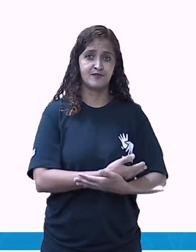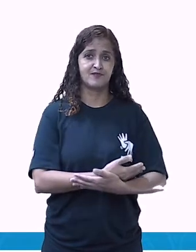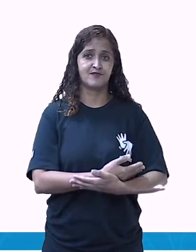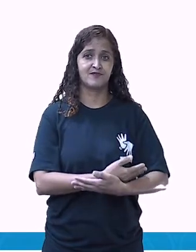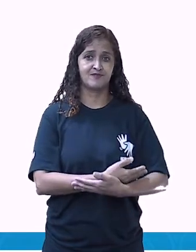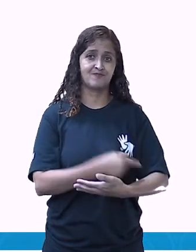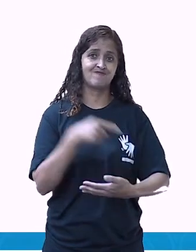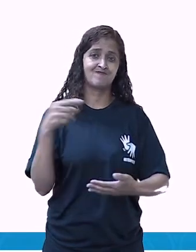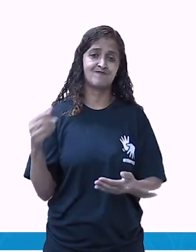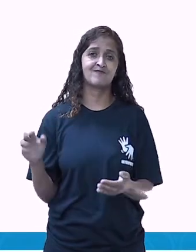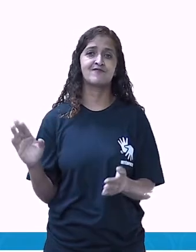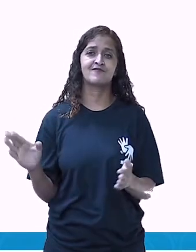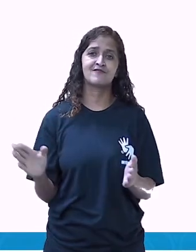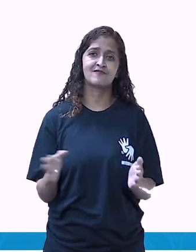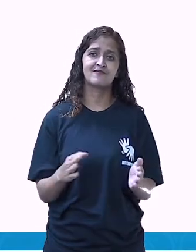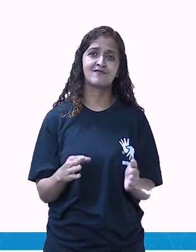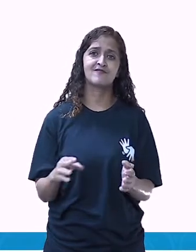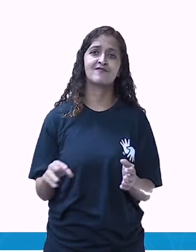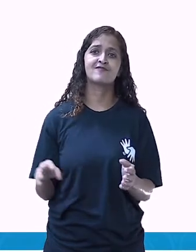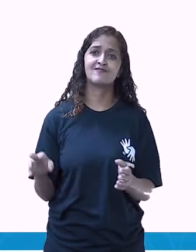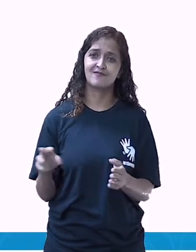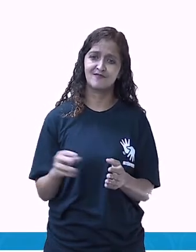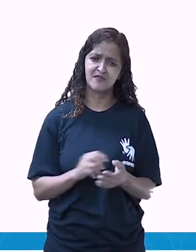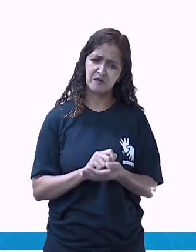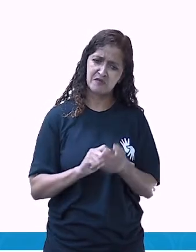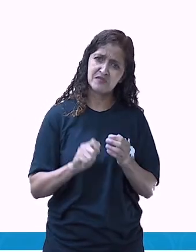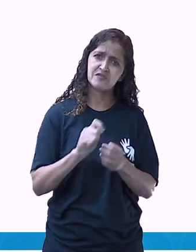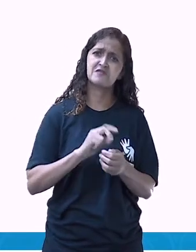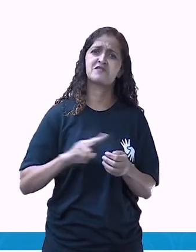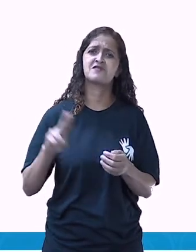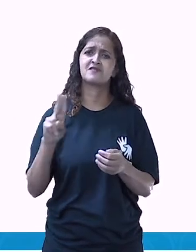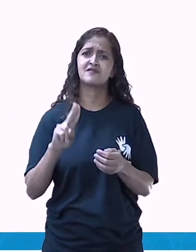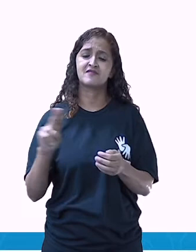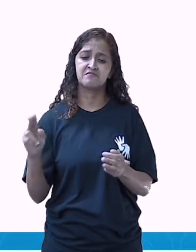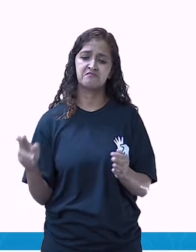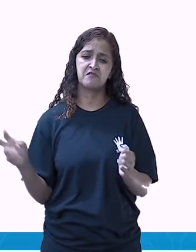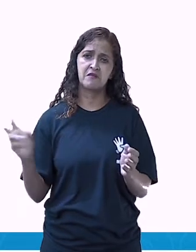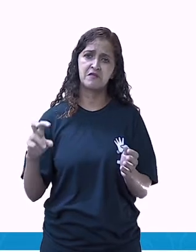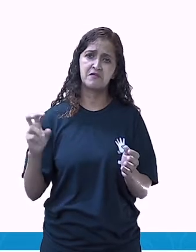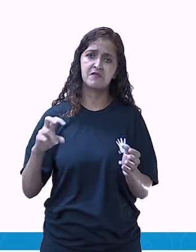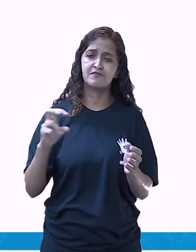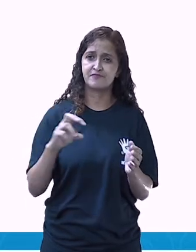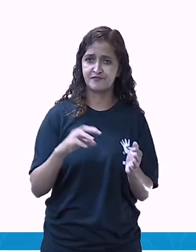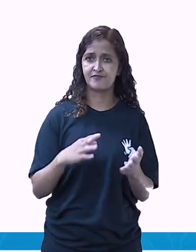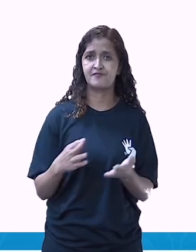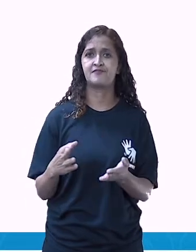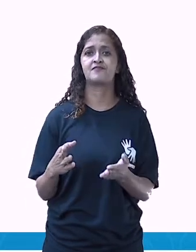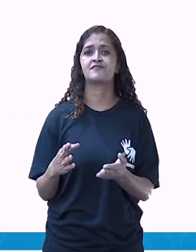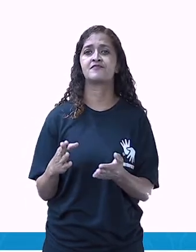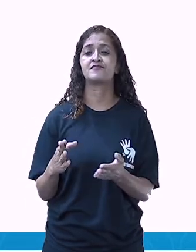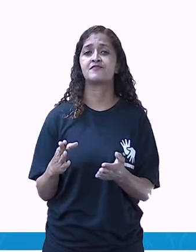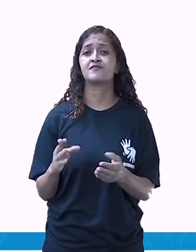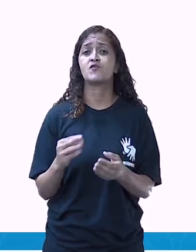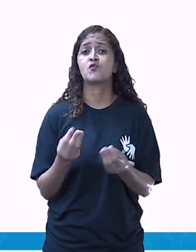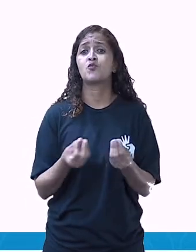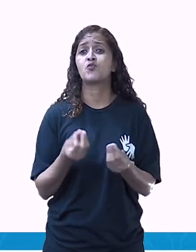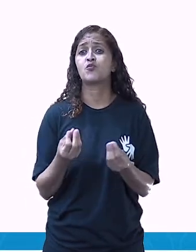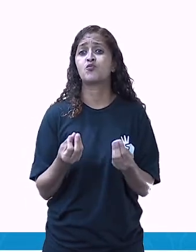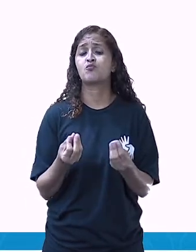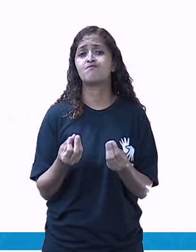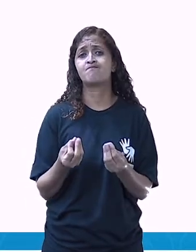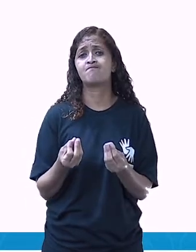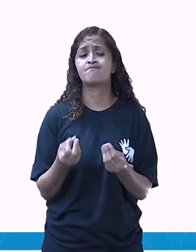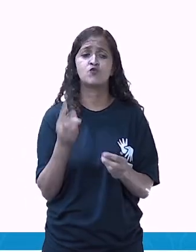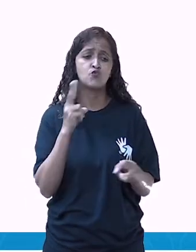escadas, né? É acabando ali com o sabão, do maior para o menor, tá? Mas como que eu vou